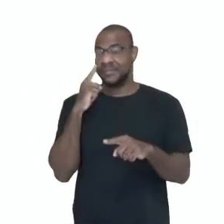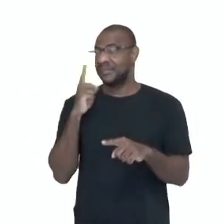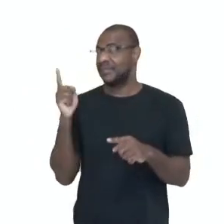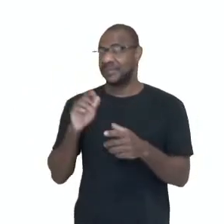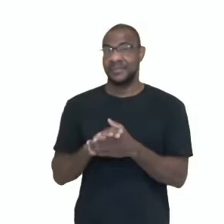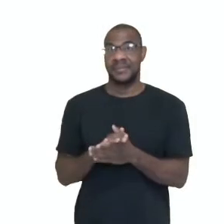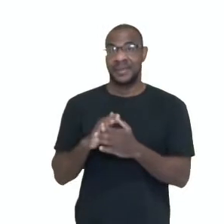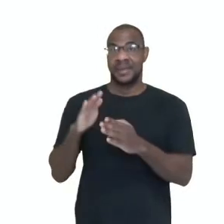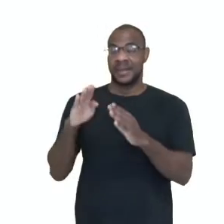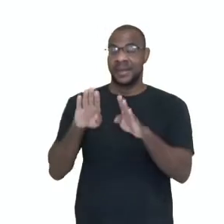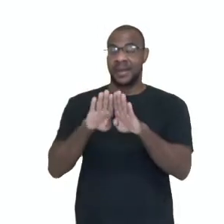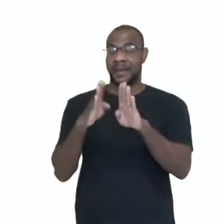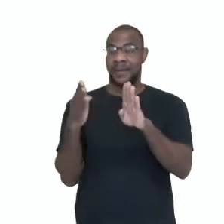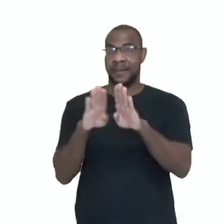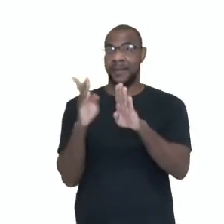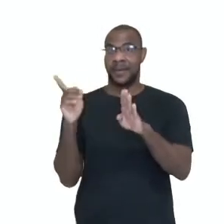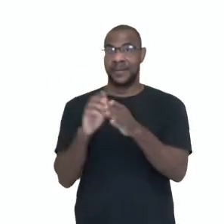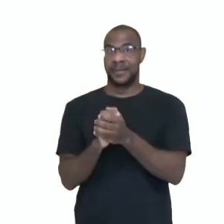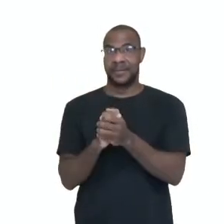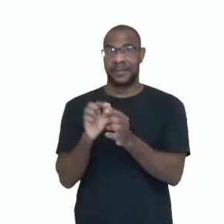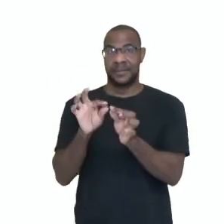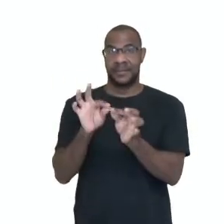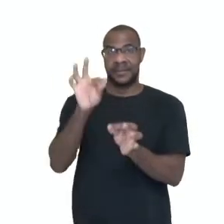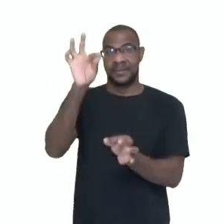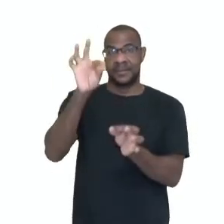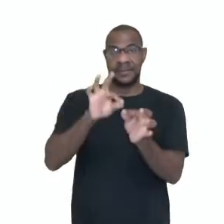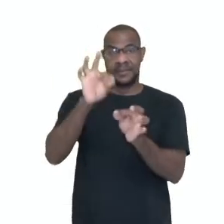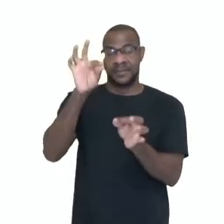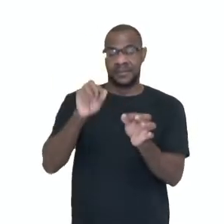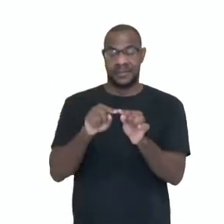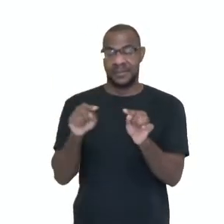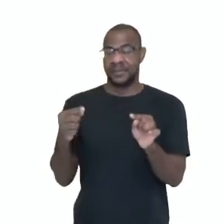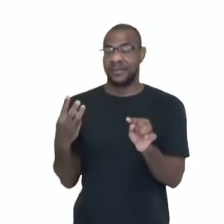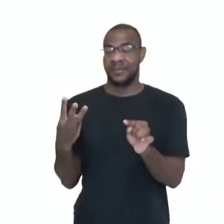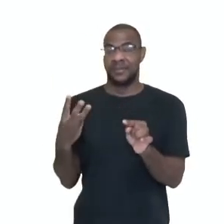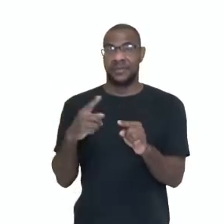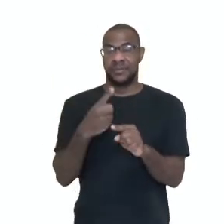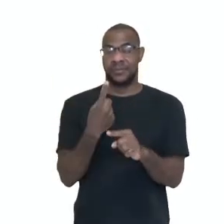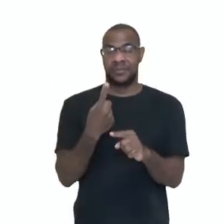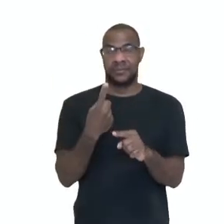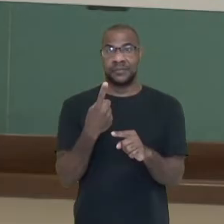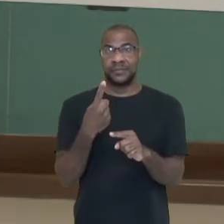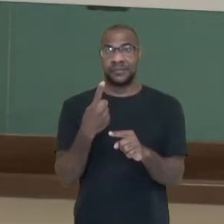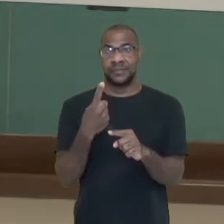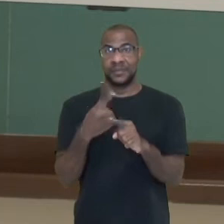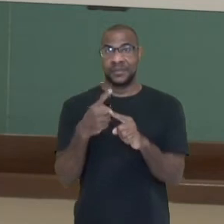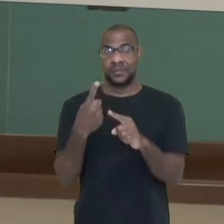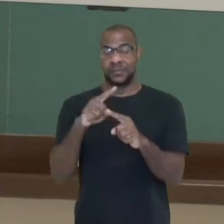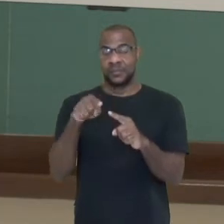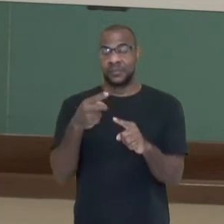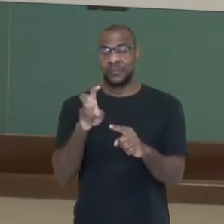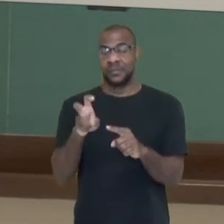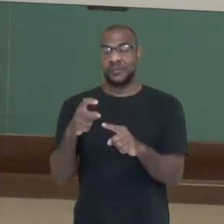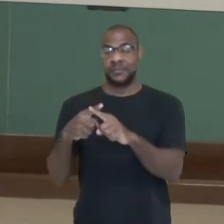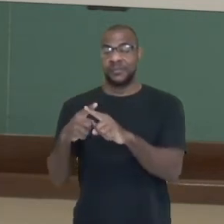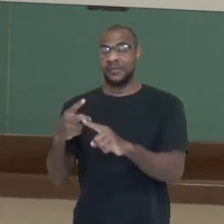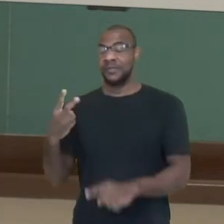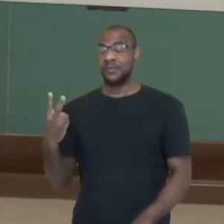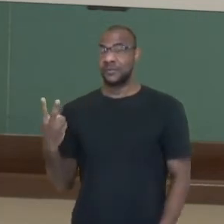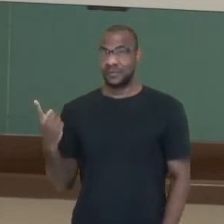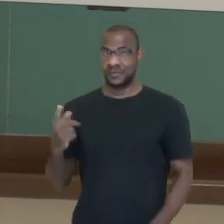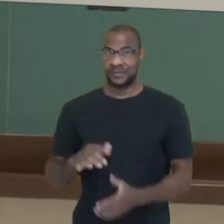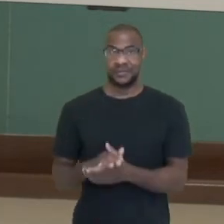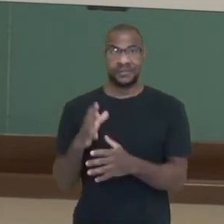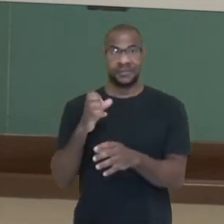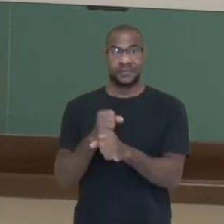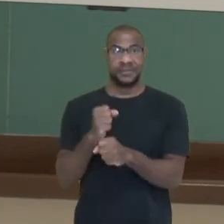E a porta mede 1,5 metro vezes 2. Fazendo a conta, 3 metros quadrados. E agora, o